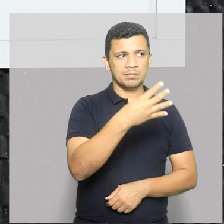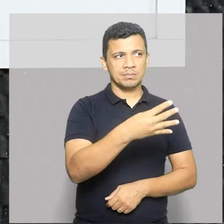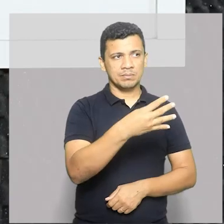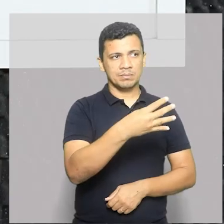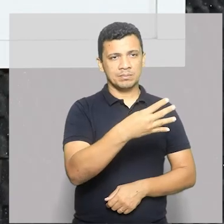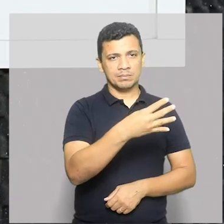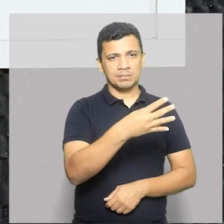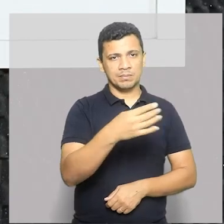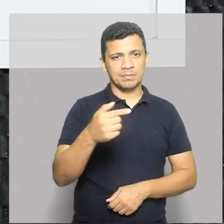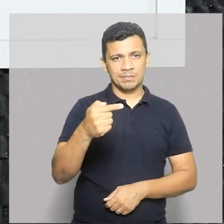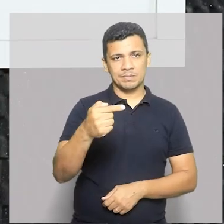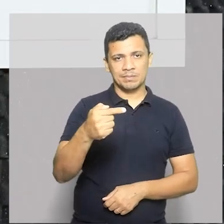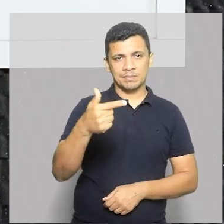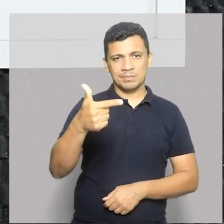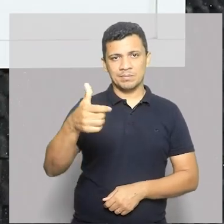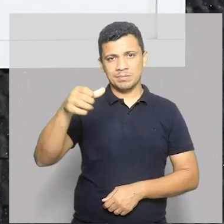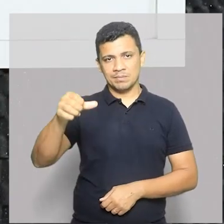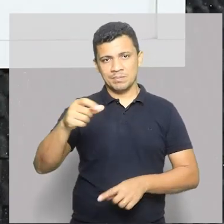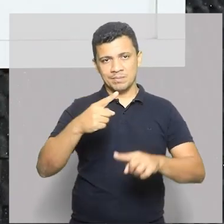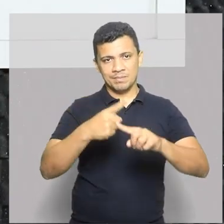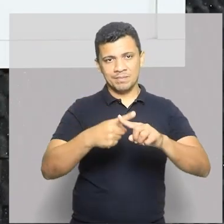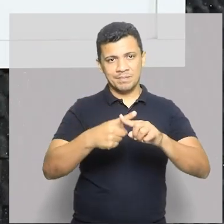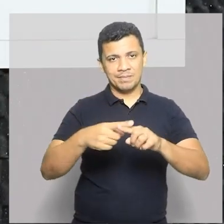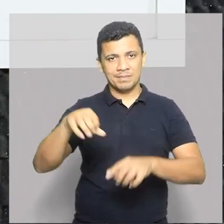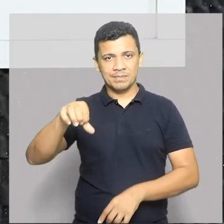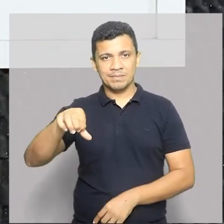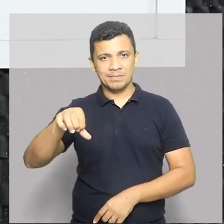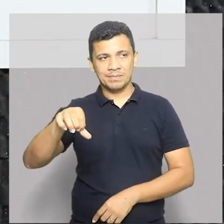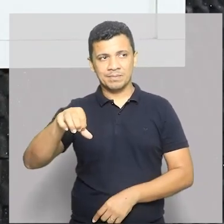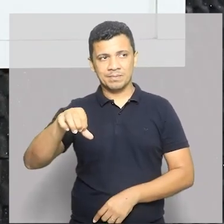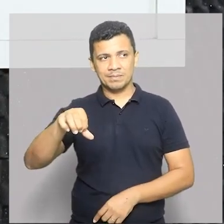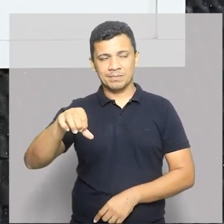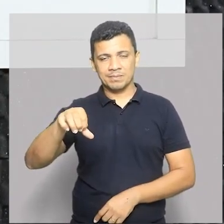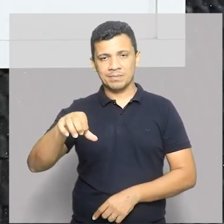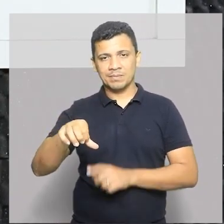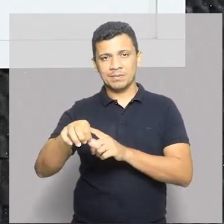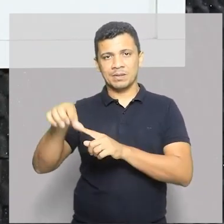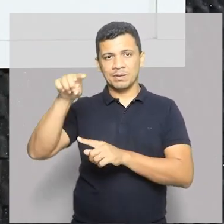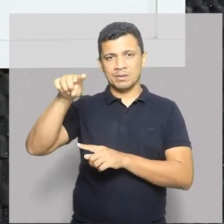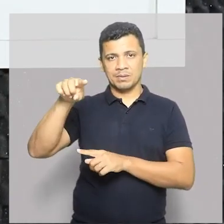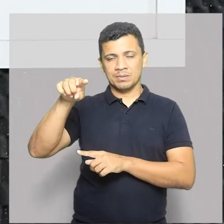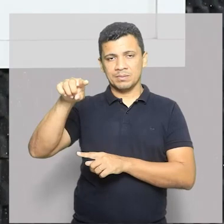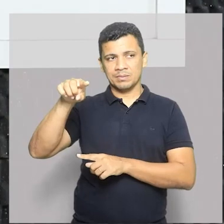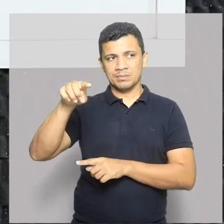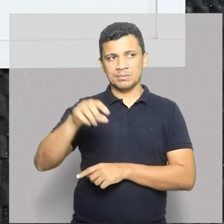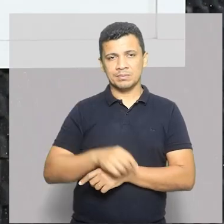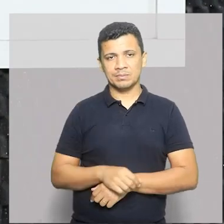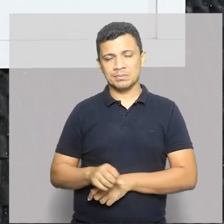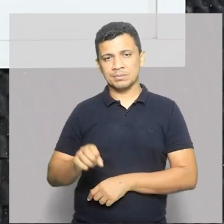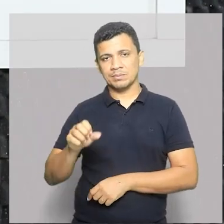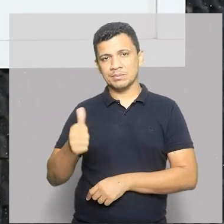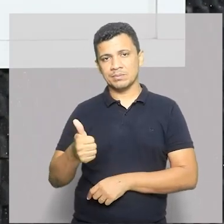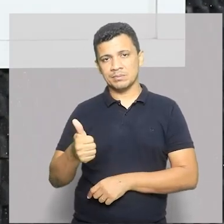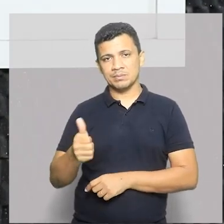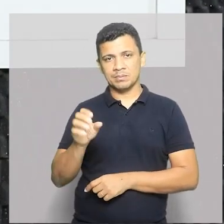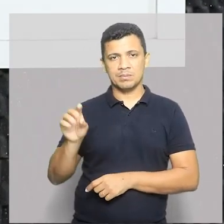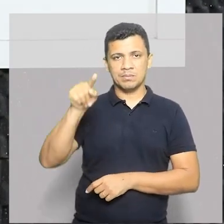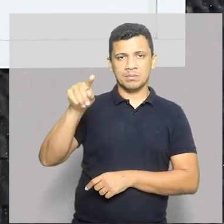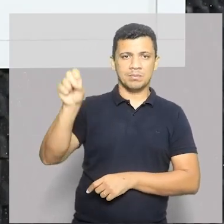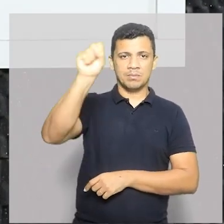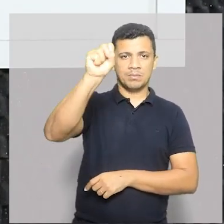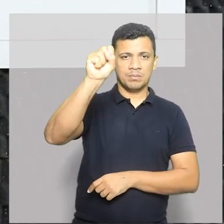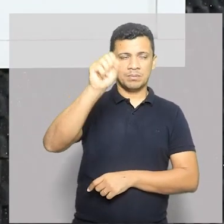isso aqui, vezes 9. Ó. Bora lá. 9 vezes 1. 9 vezes 9. 81. Sobe